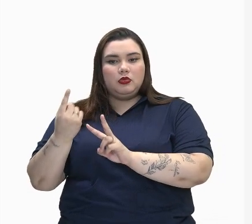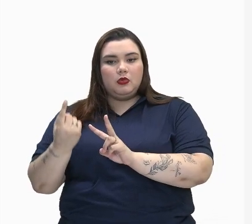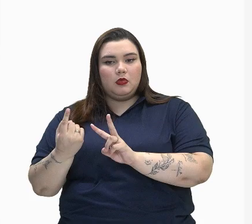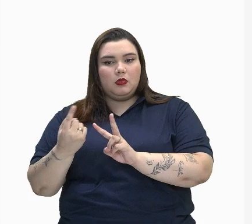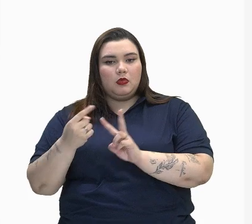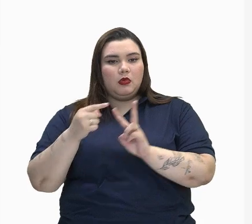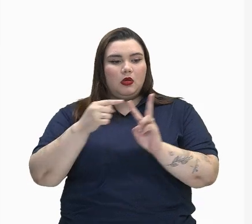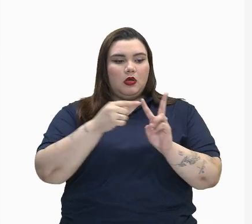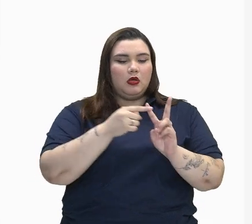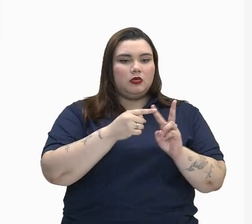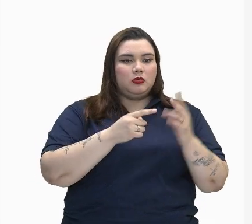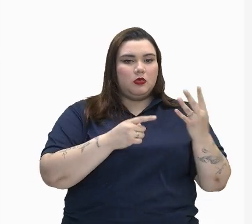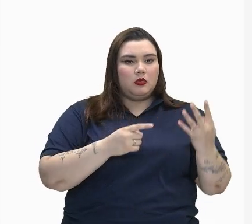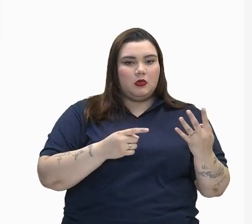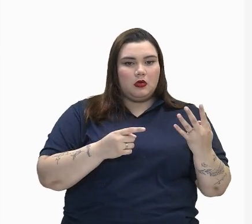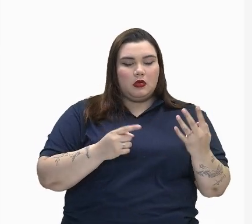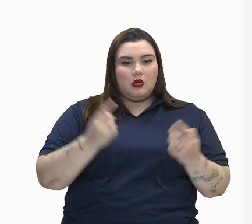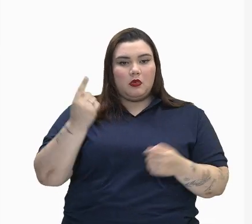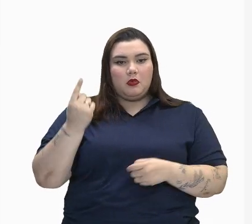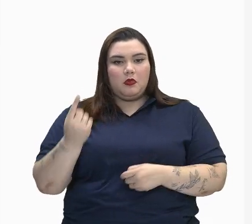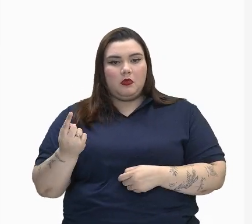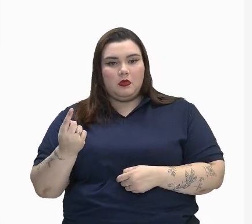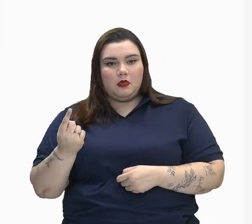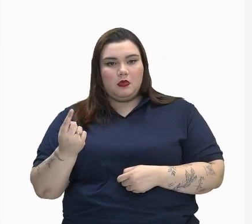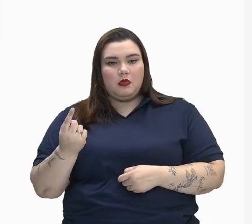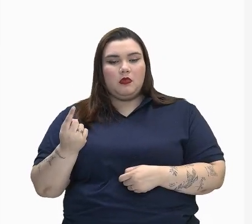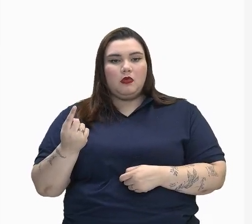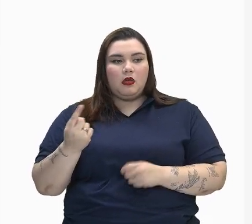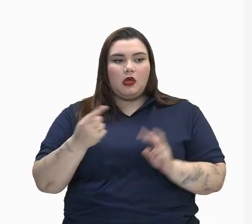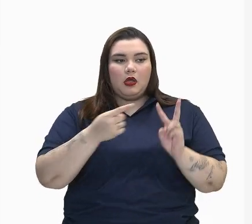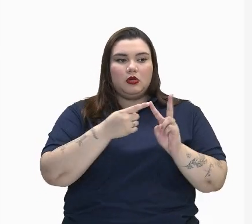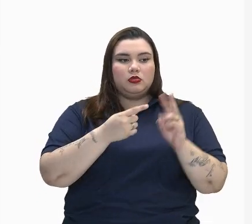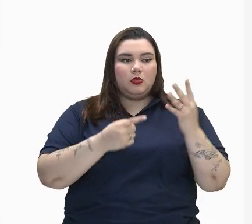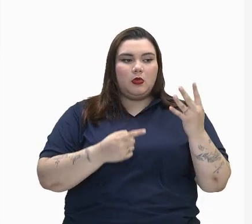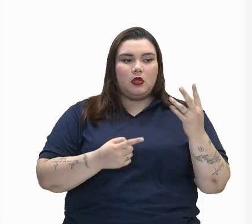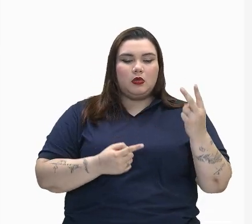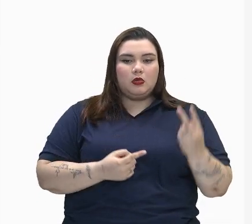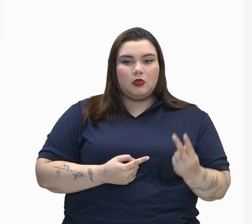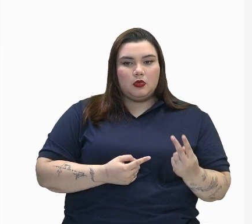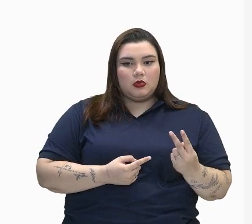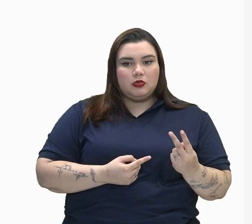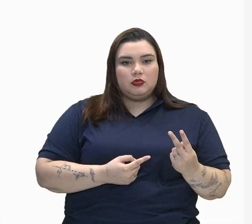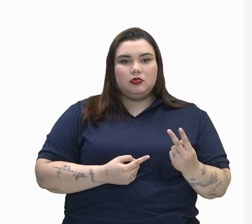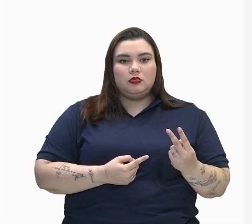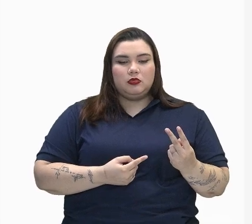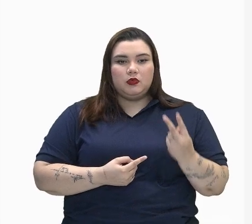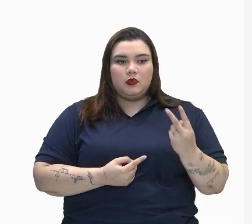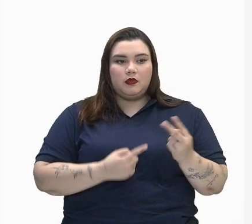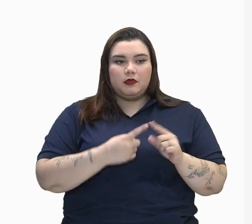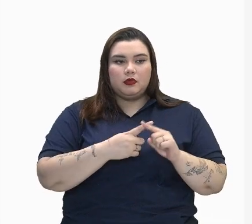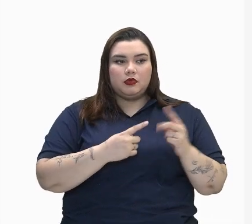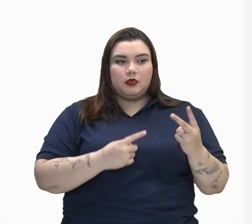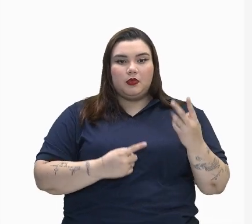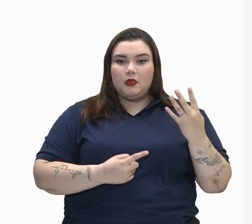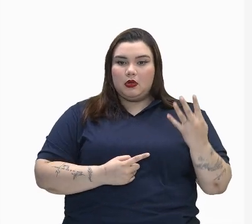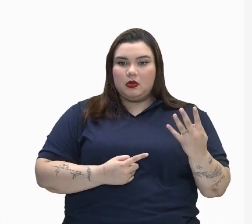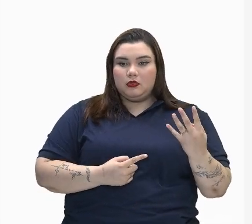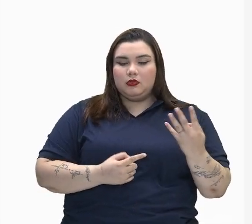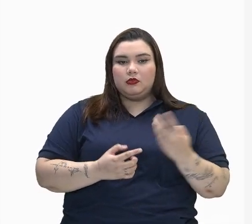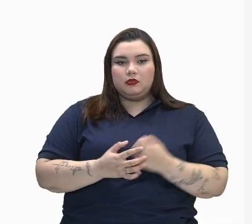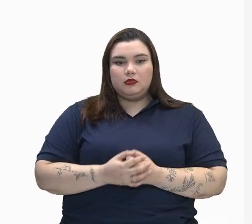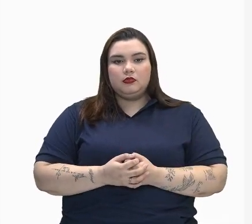a raiz de 1. A raiz de 1 é 1 e a raiz de 4 é 2, né? Porque 2 ao quadrado, 2 vezes 2 é 4.